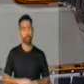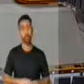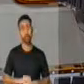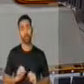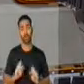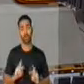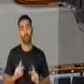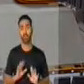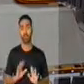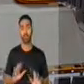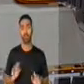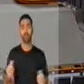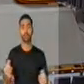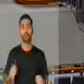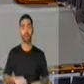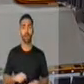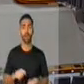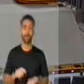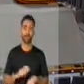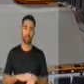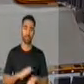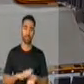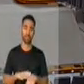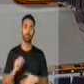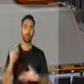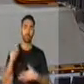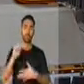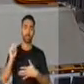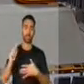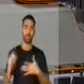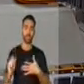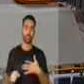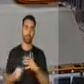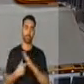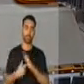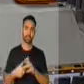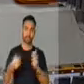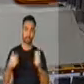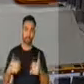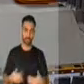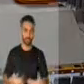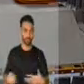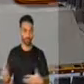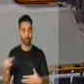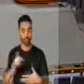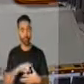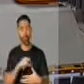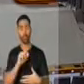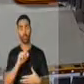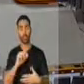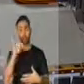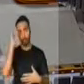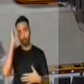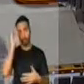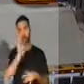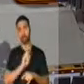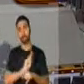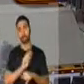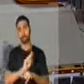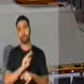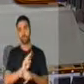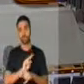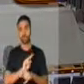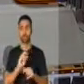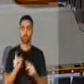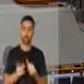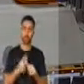poder realmente colocar alguns pontos que são essenciais. Em primeiro lugar, na prevenção, né? A gente precisa realmente investir em